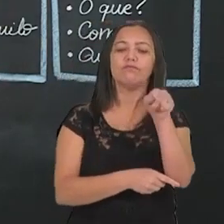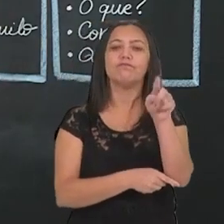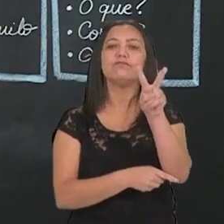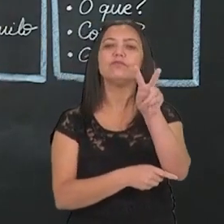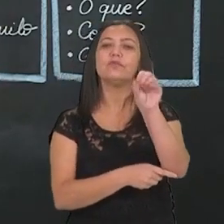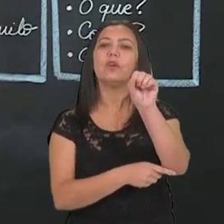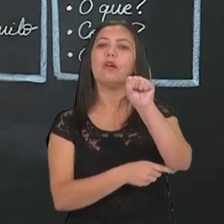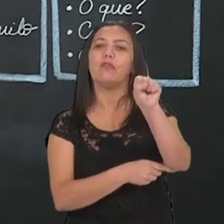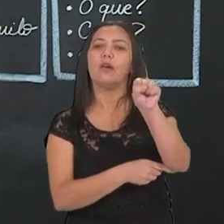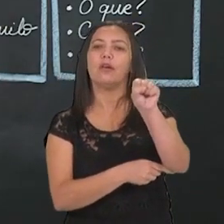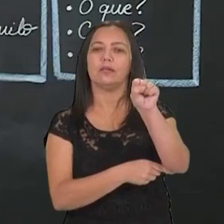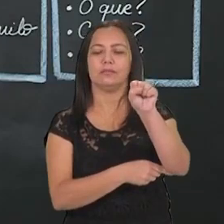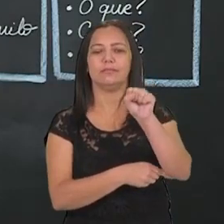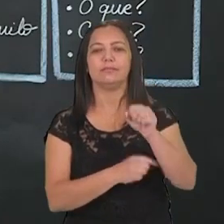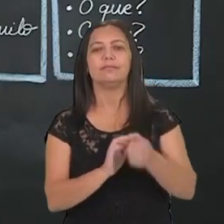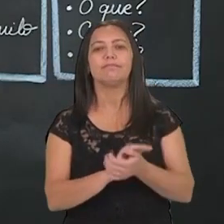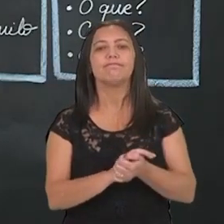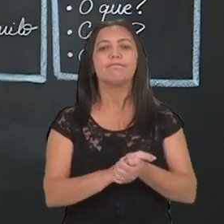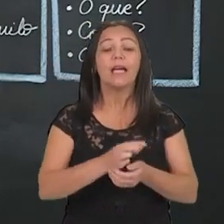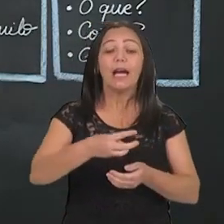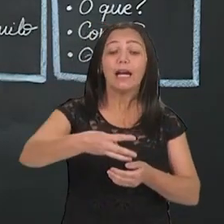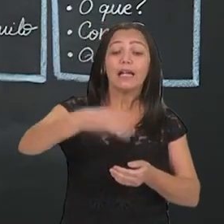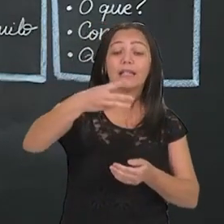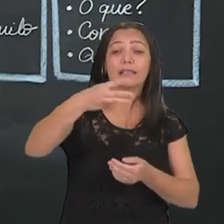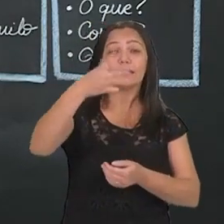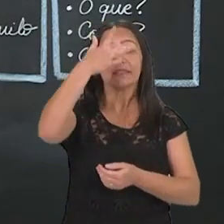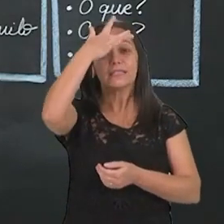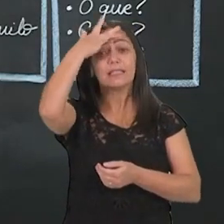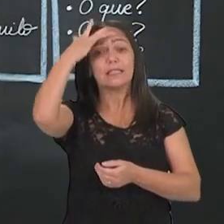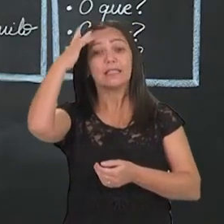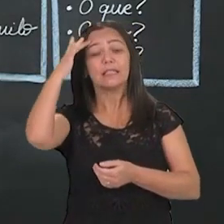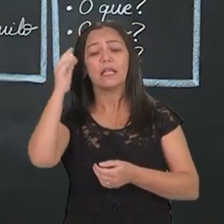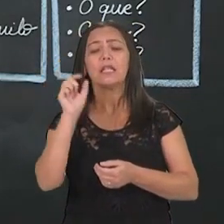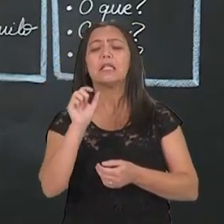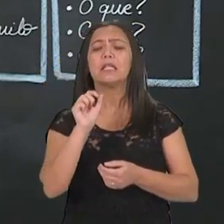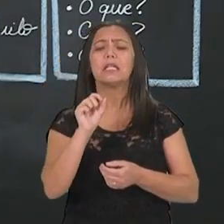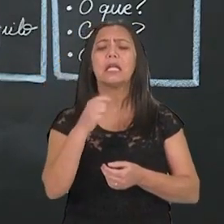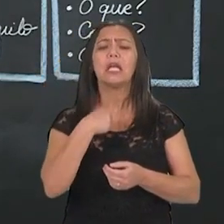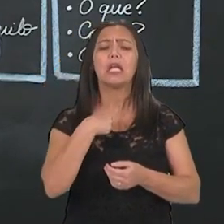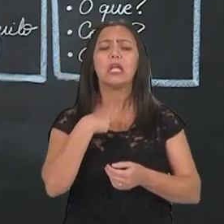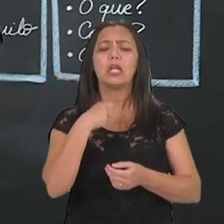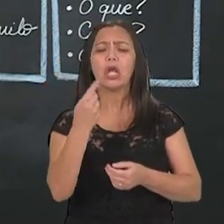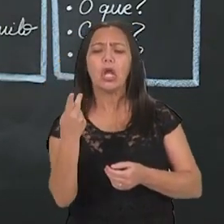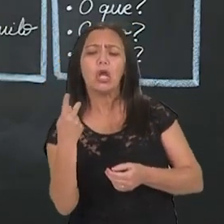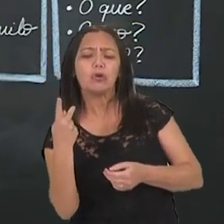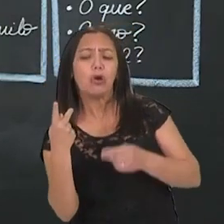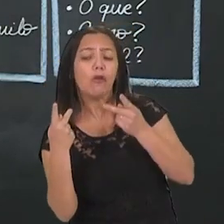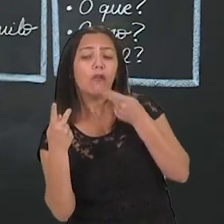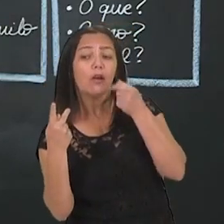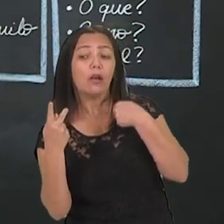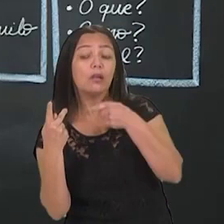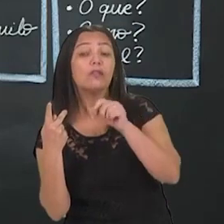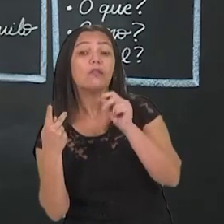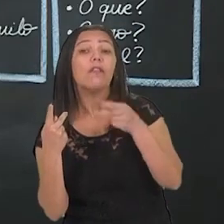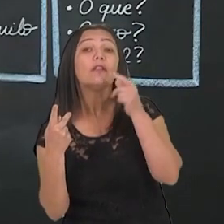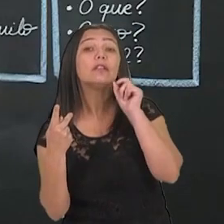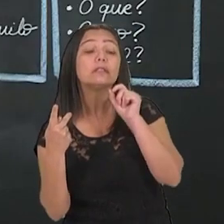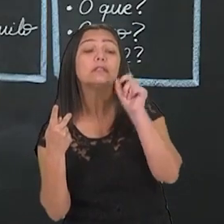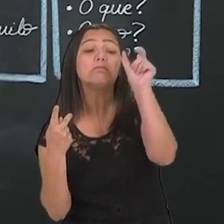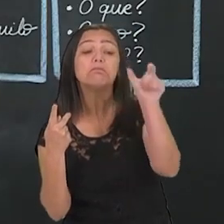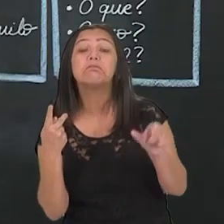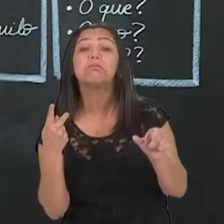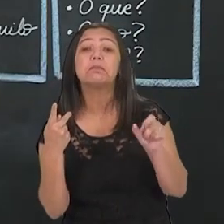comuns do português, você e vocês. A terceira pessoa é de quem a gente fala, que vai vir expresso pelo ele